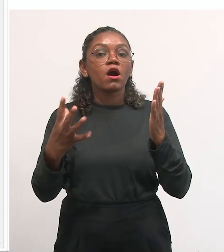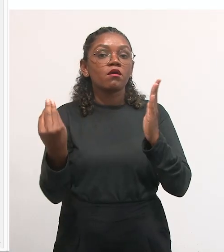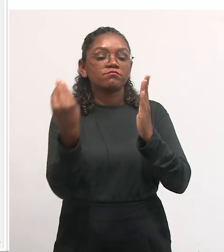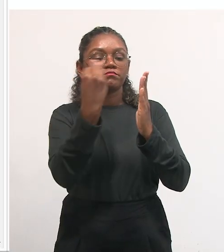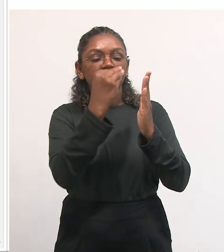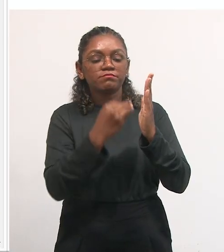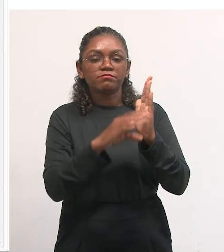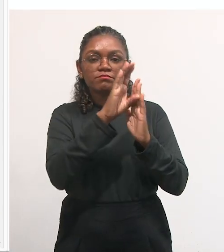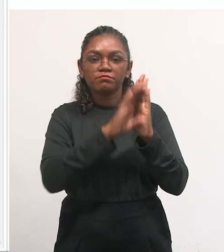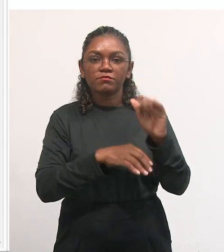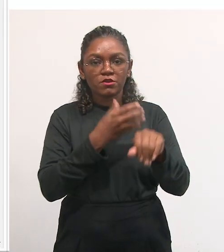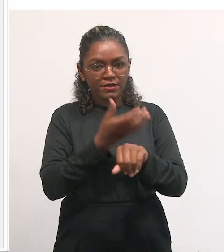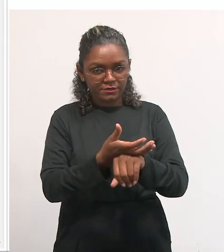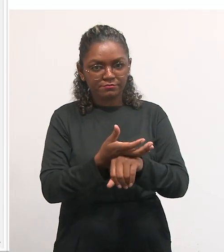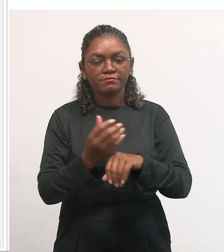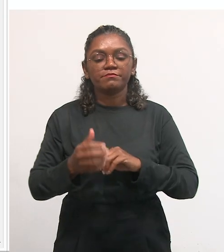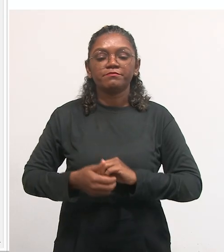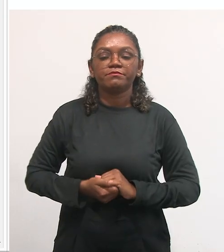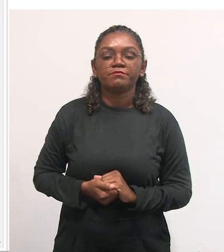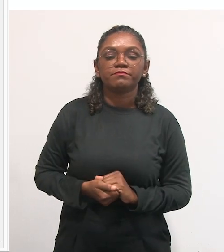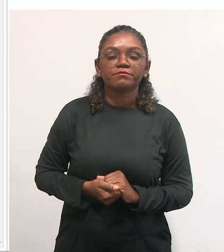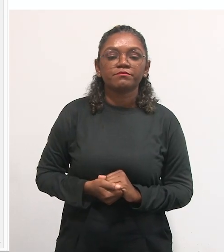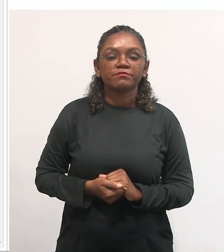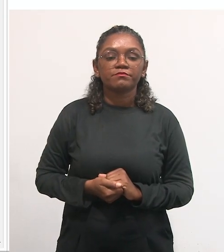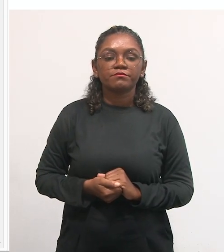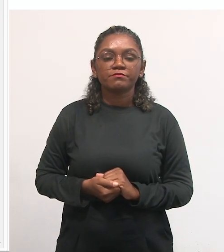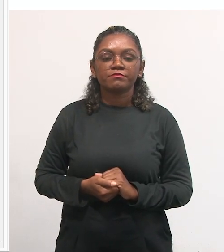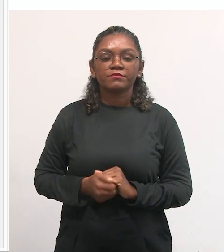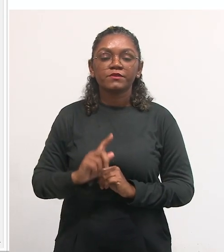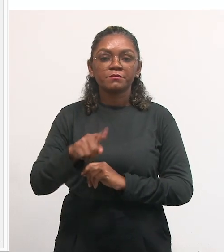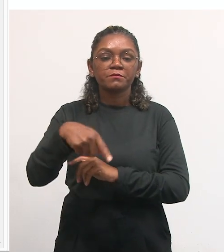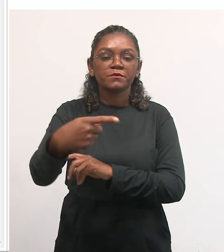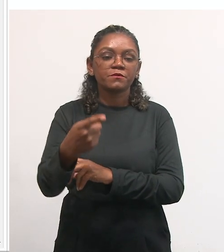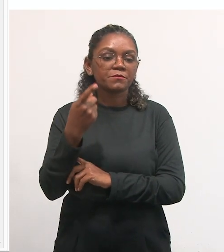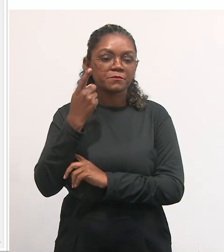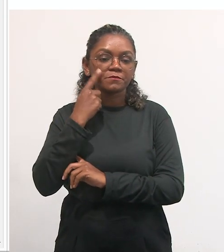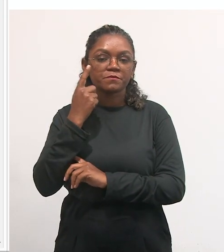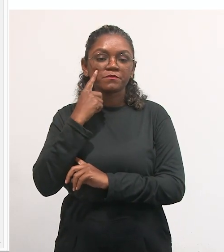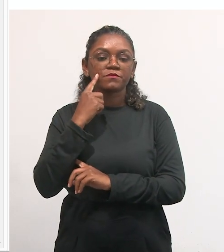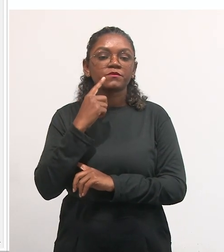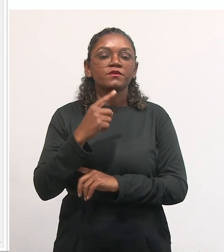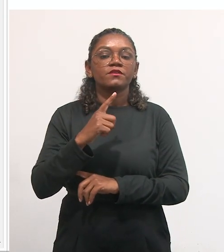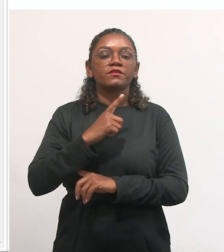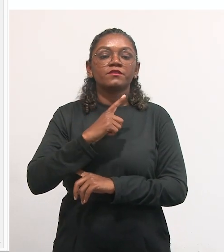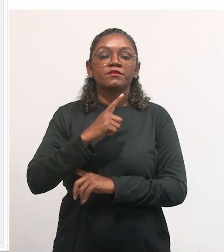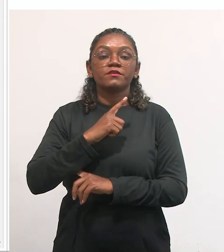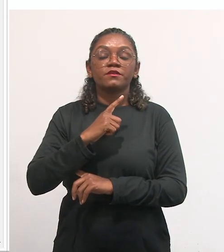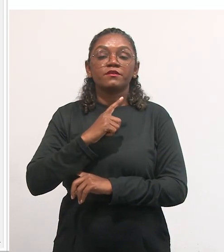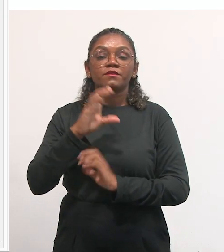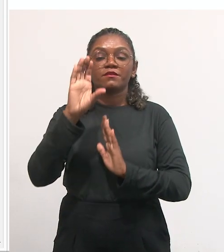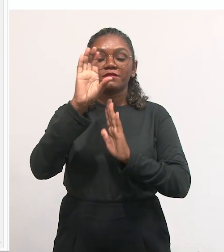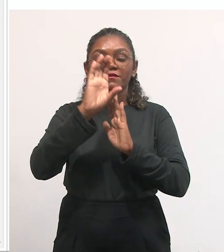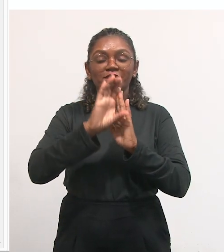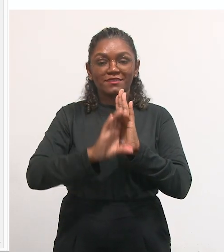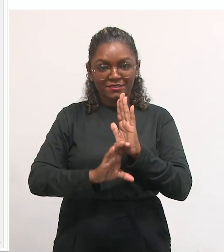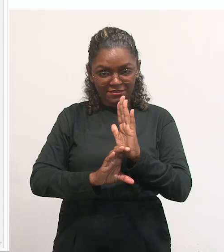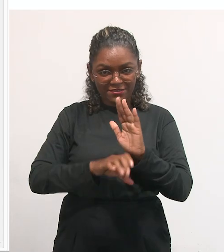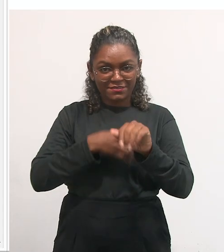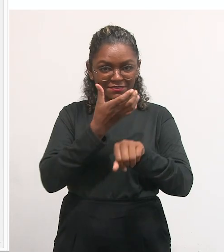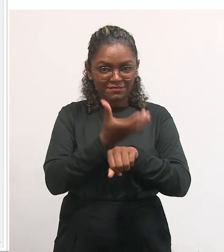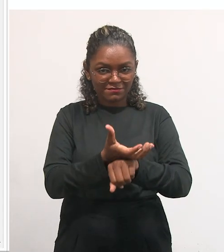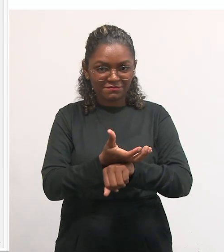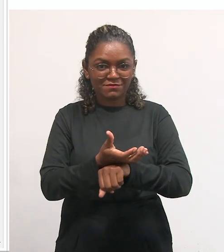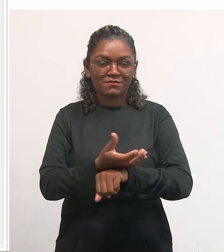Mais adiante, a gente vai ver o currículo do ensino médio e da educação profissional. A LDB vai prever lá no artigo